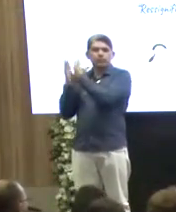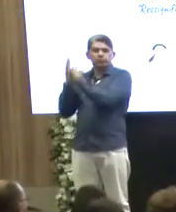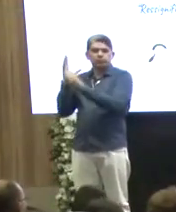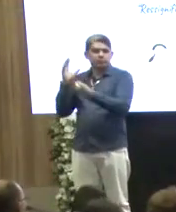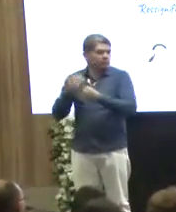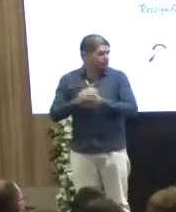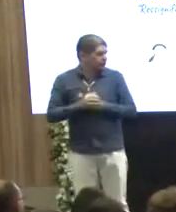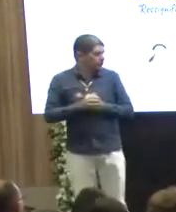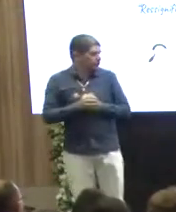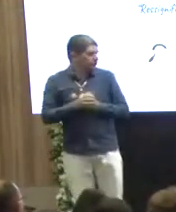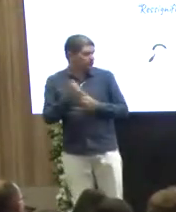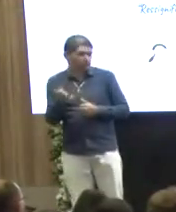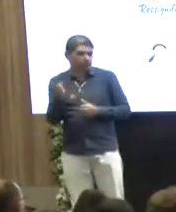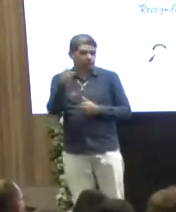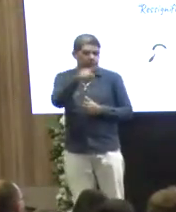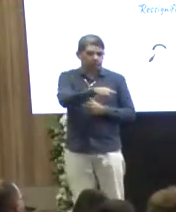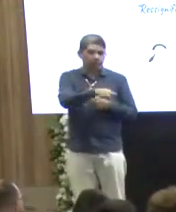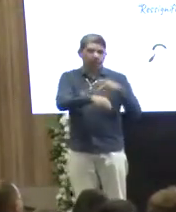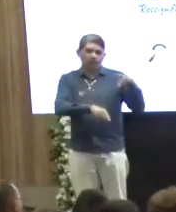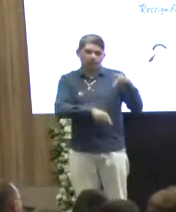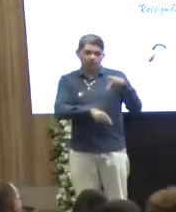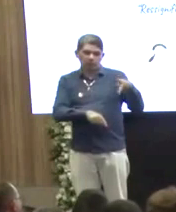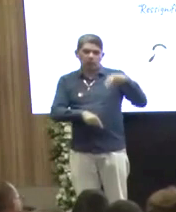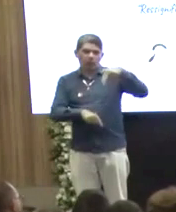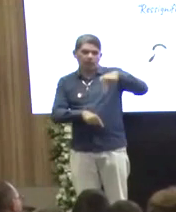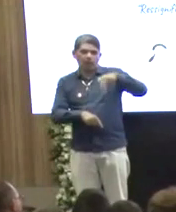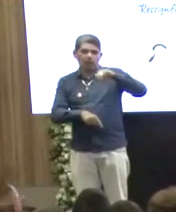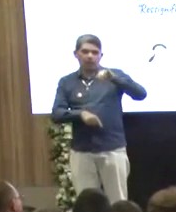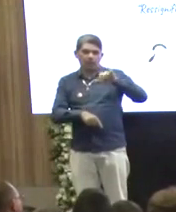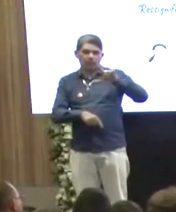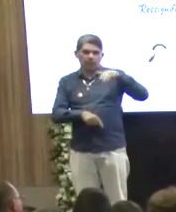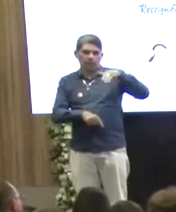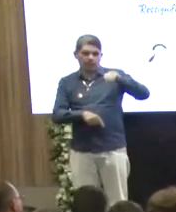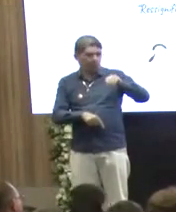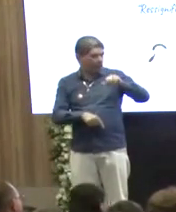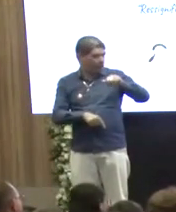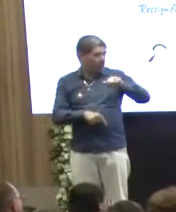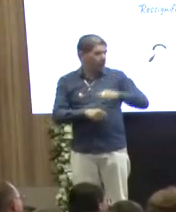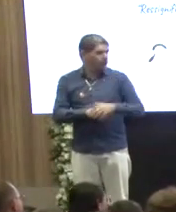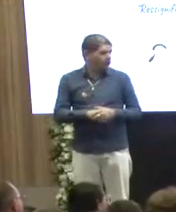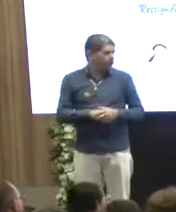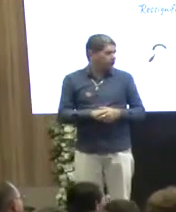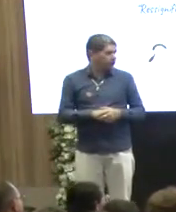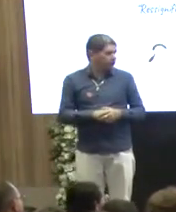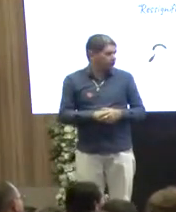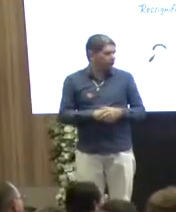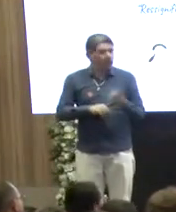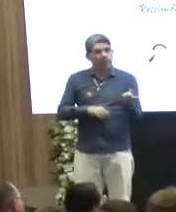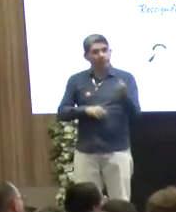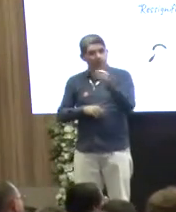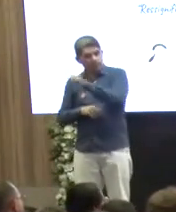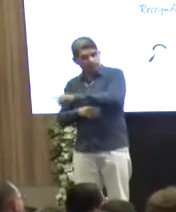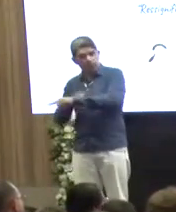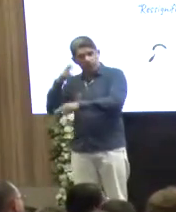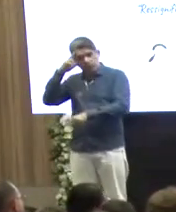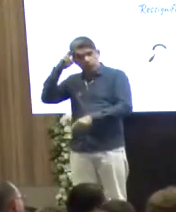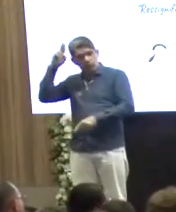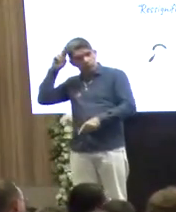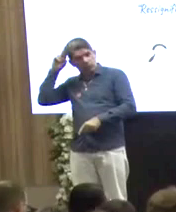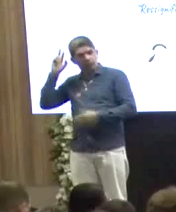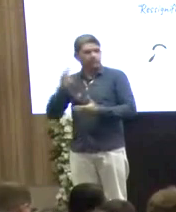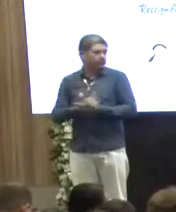mais negra, alisando o cabelo na adolescência por não entender as suas raízes. Aí eu fecho nessa